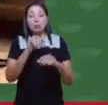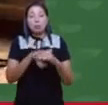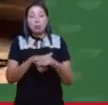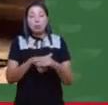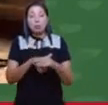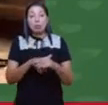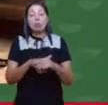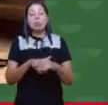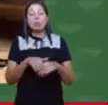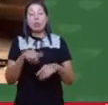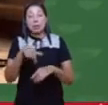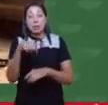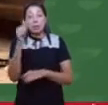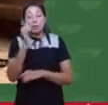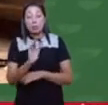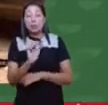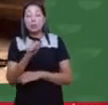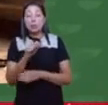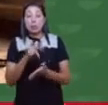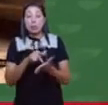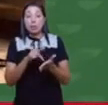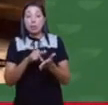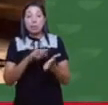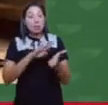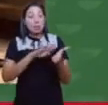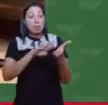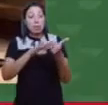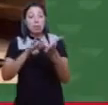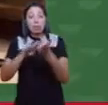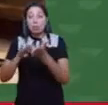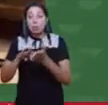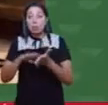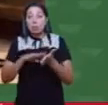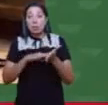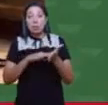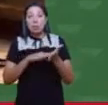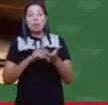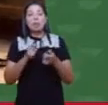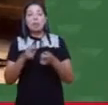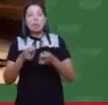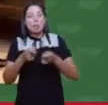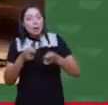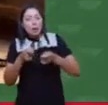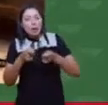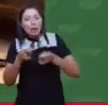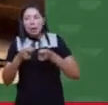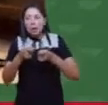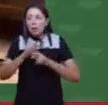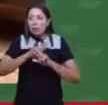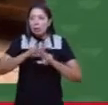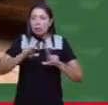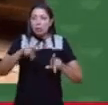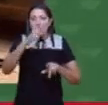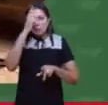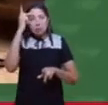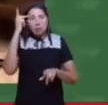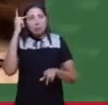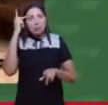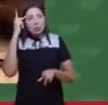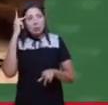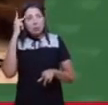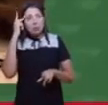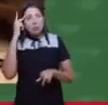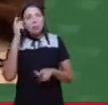no Brasil foi exatamente retirar a manipulação de milhares de pessoas